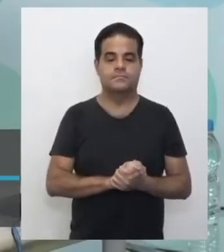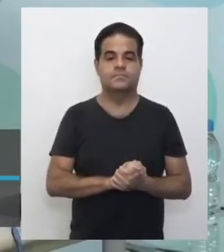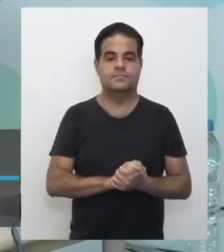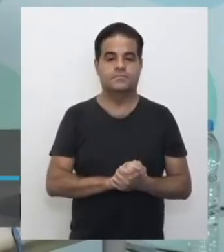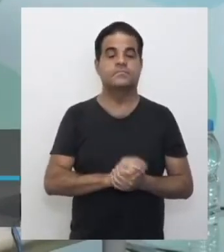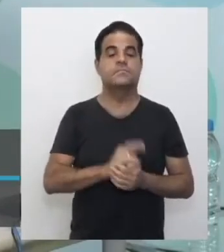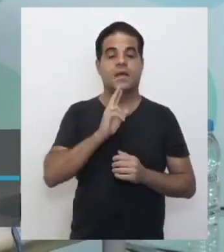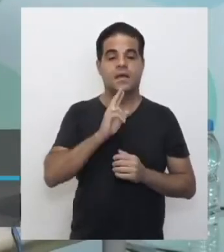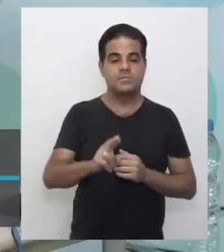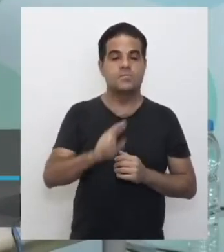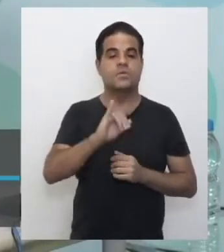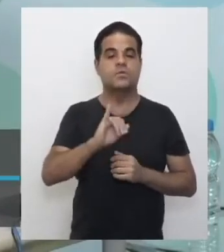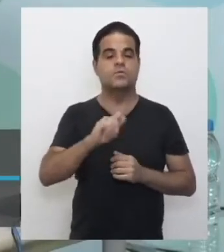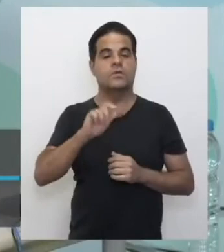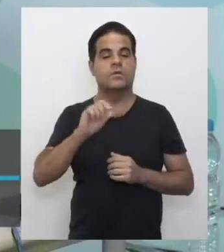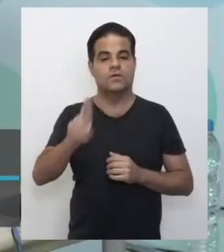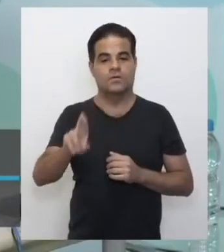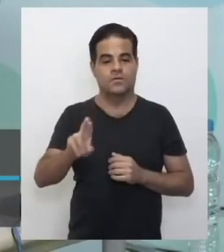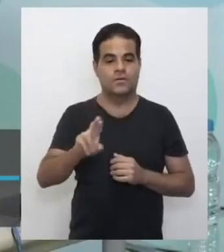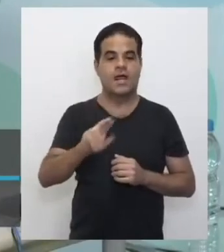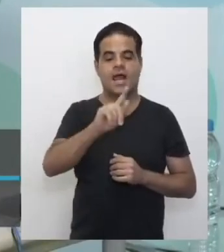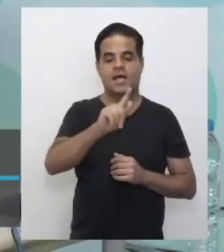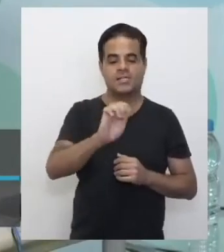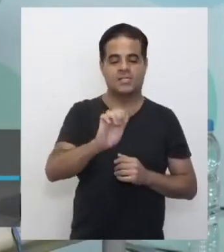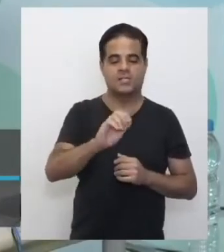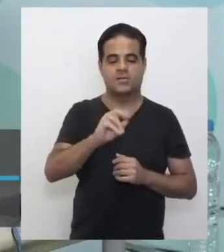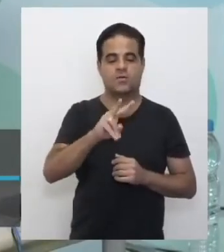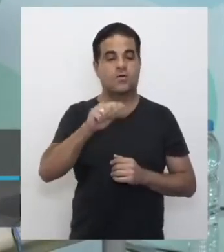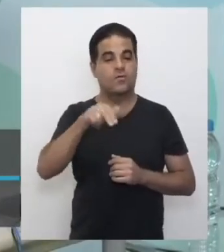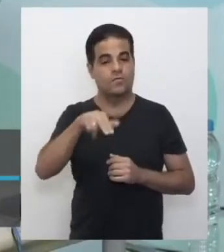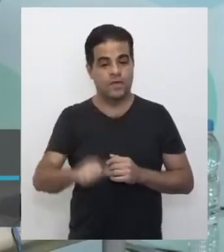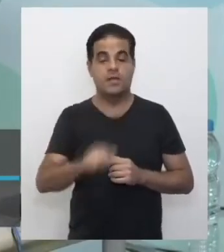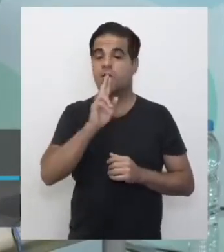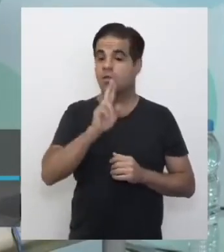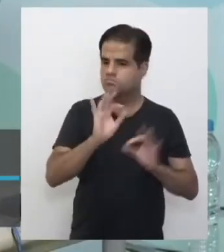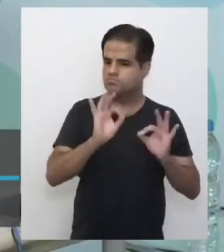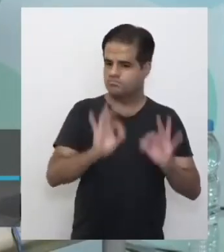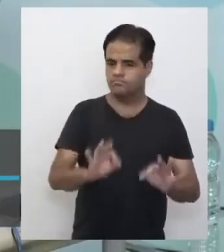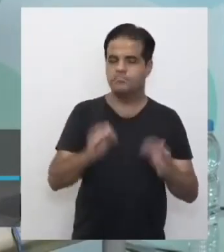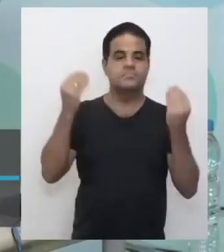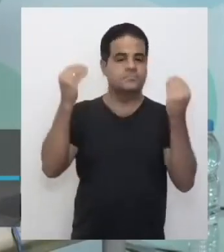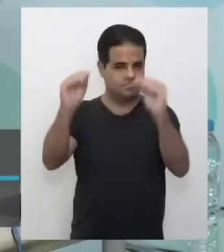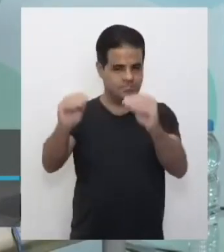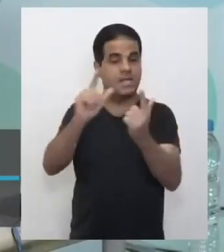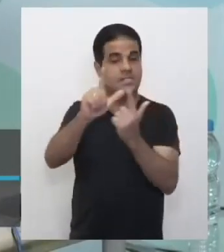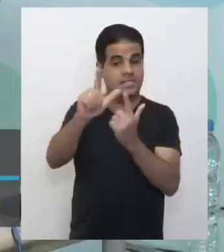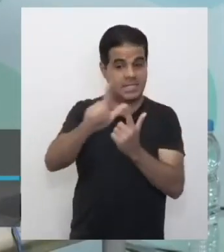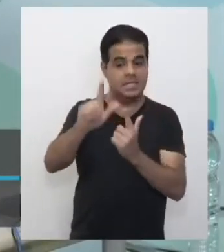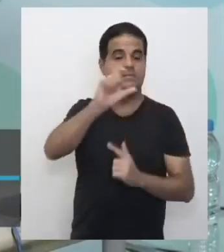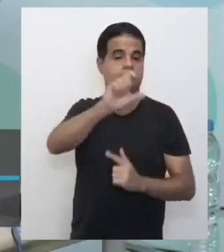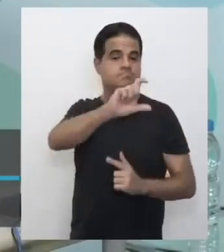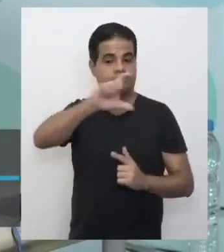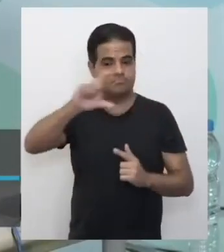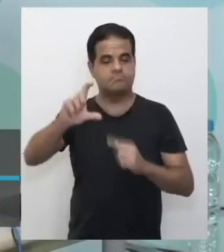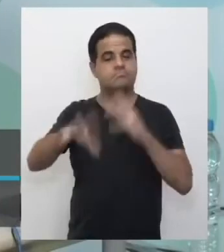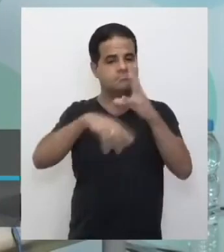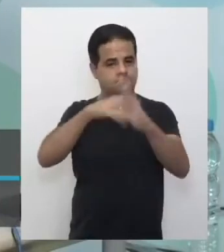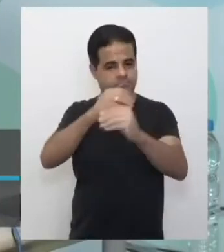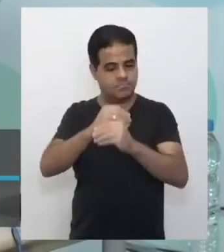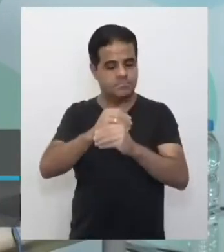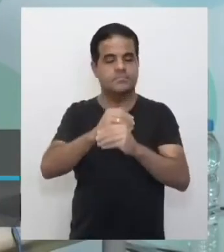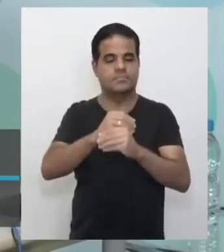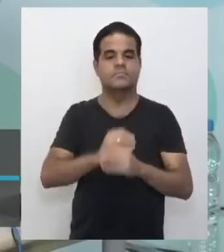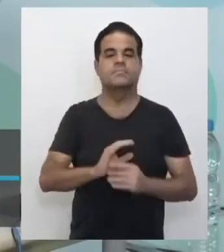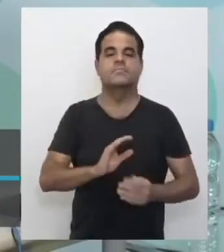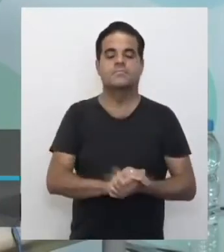resposta do Igor. A Giovana também colocou a resposta certinha lá, com até as letras grandes que foram completadas. Jokes are